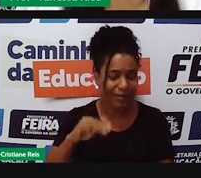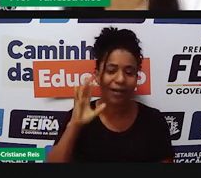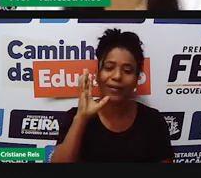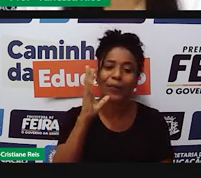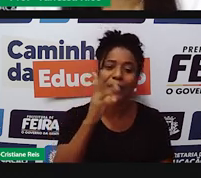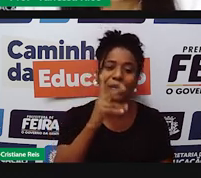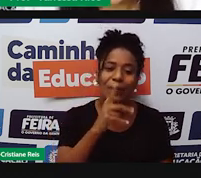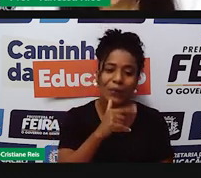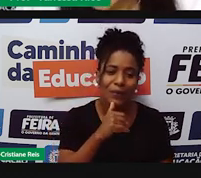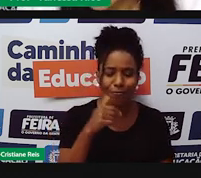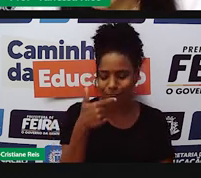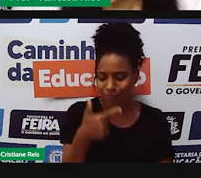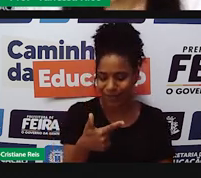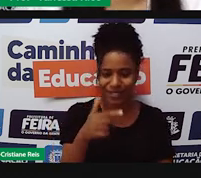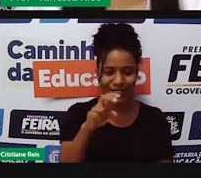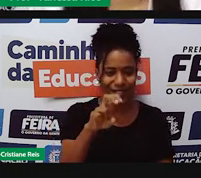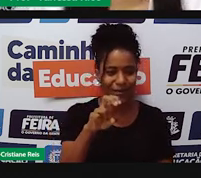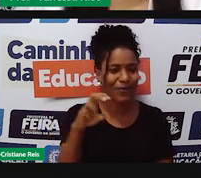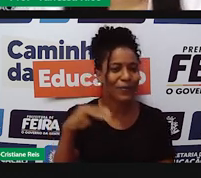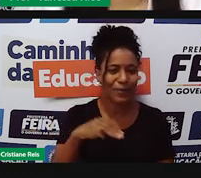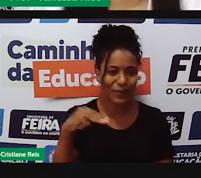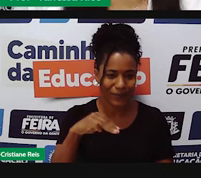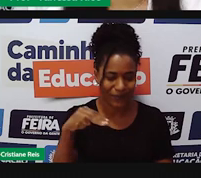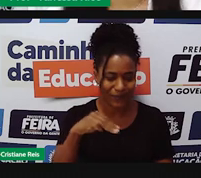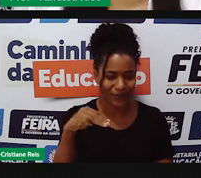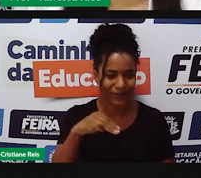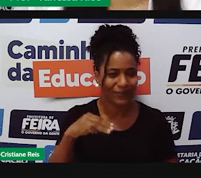demorou? 25 minutos.